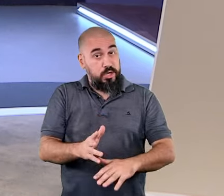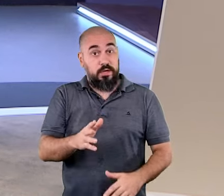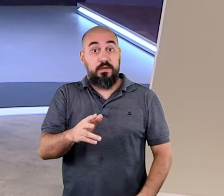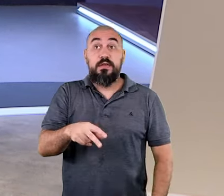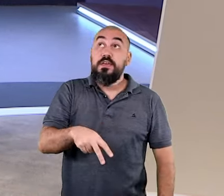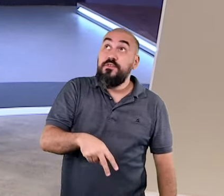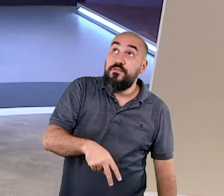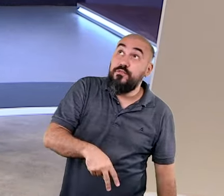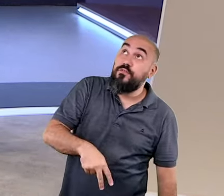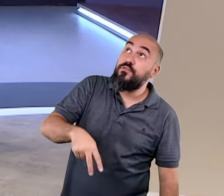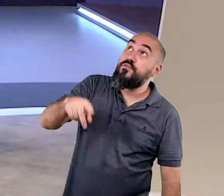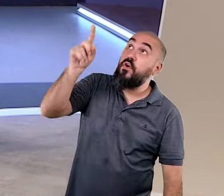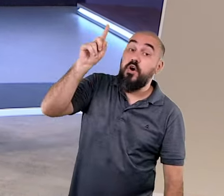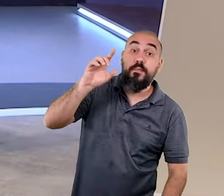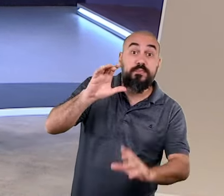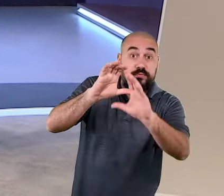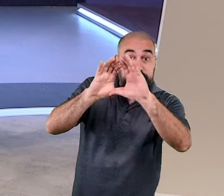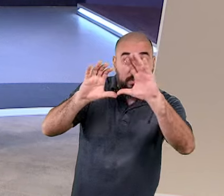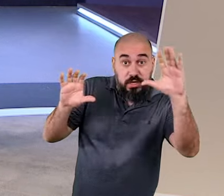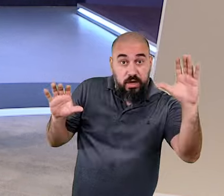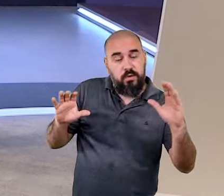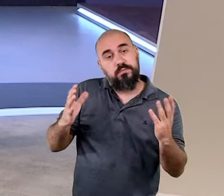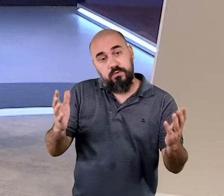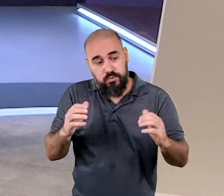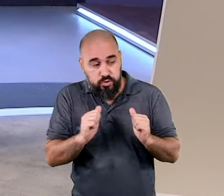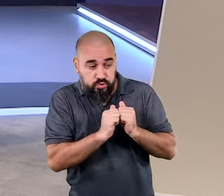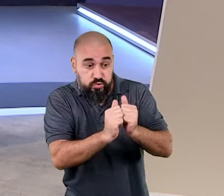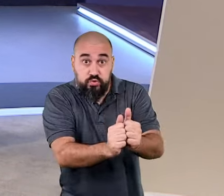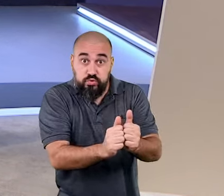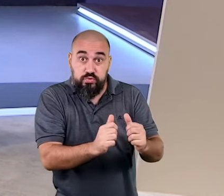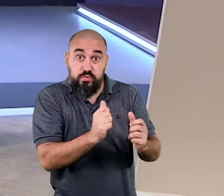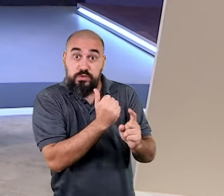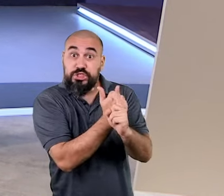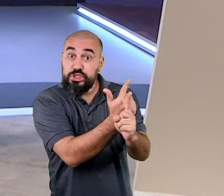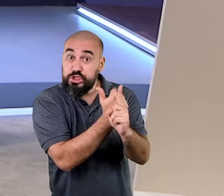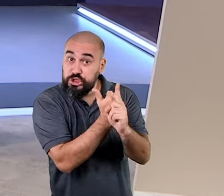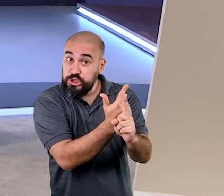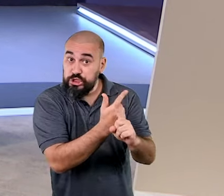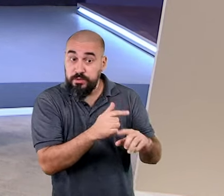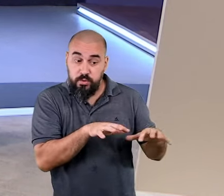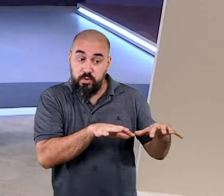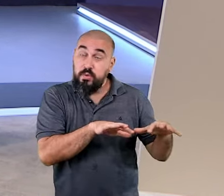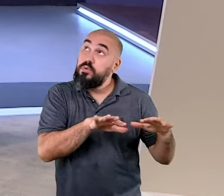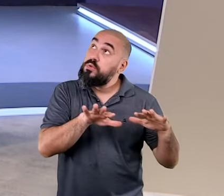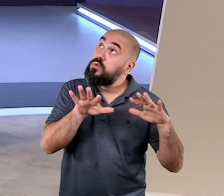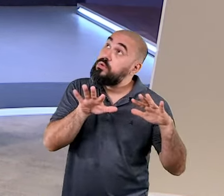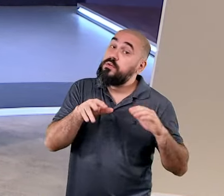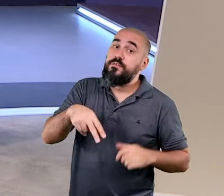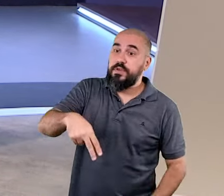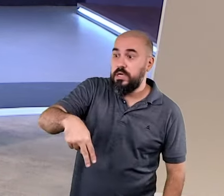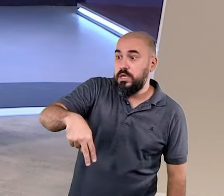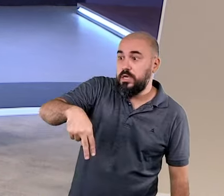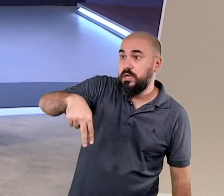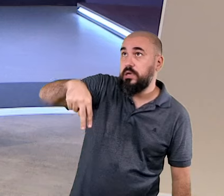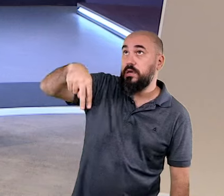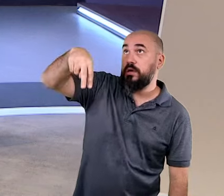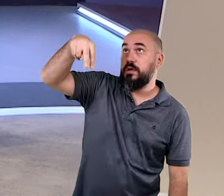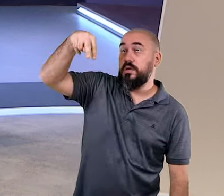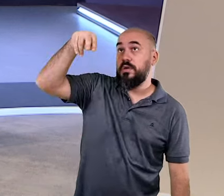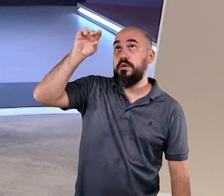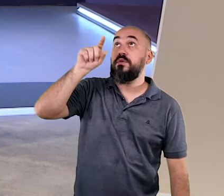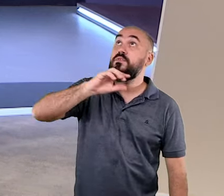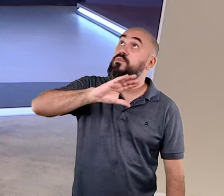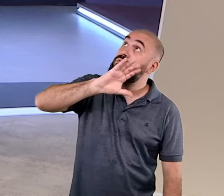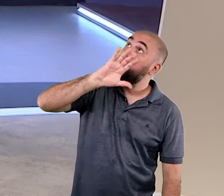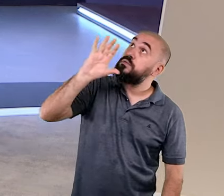céu. Então ele estava junto com os discípulos e foi elevado às alturas, subiu, foi levantando. Então